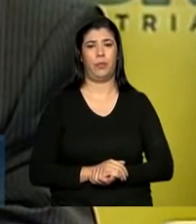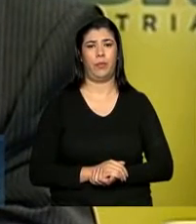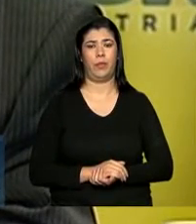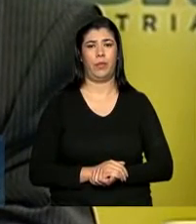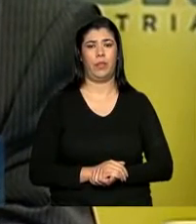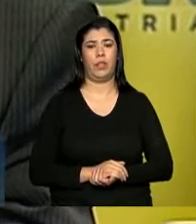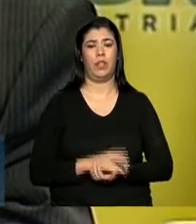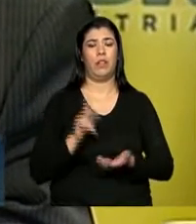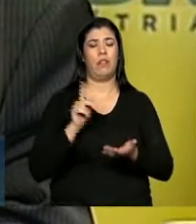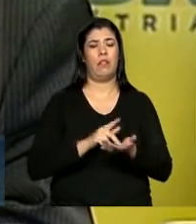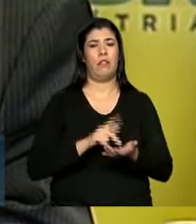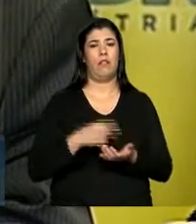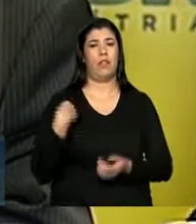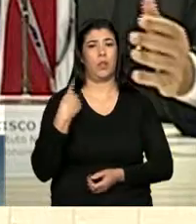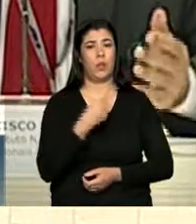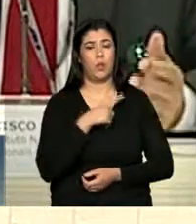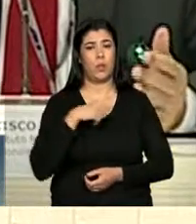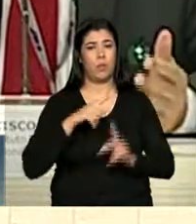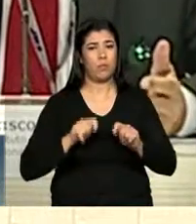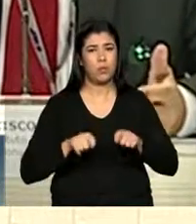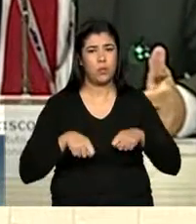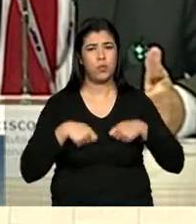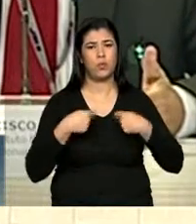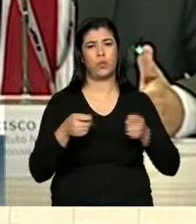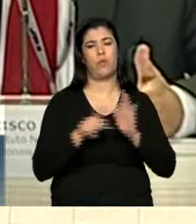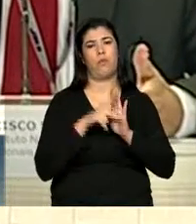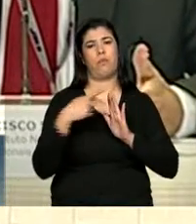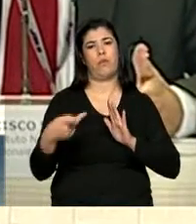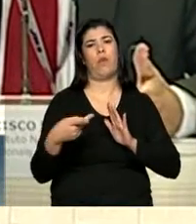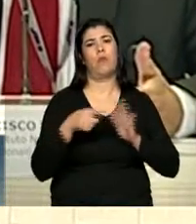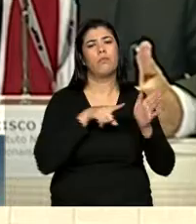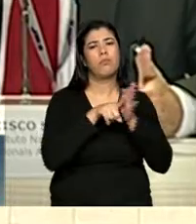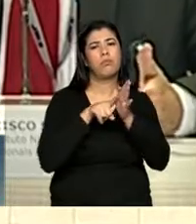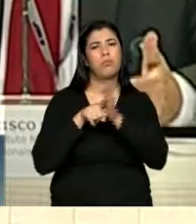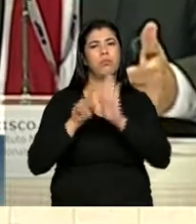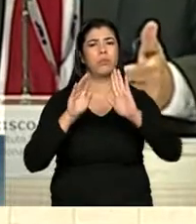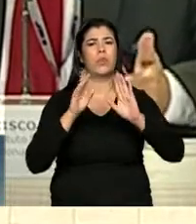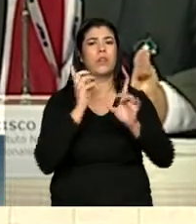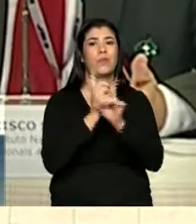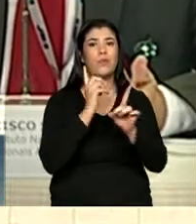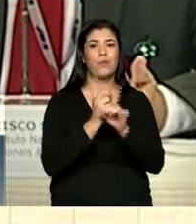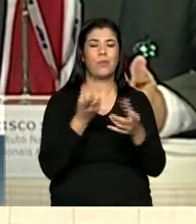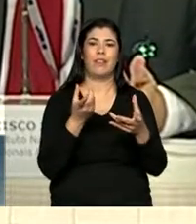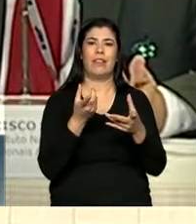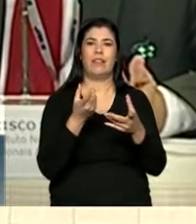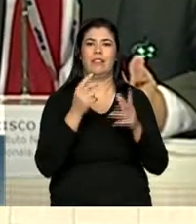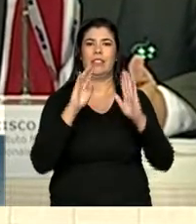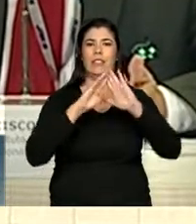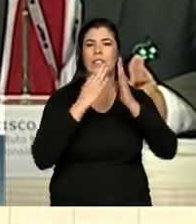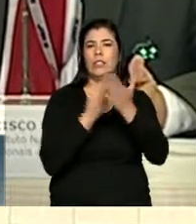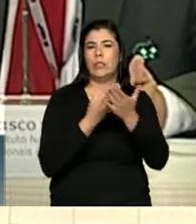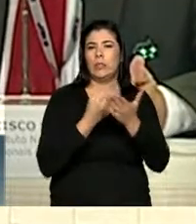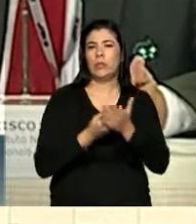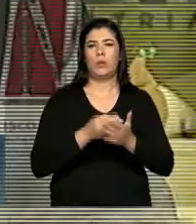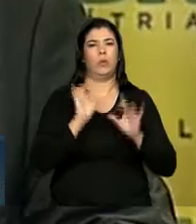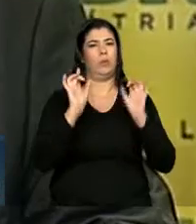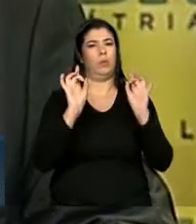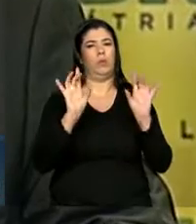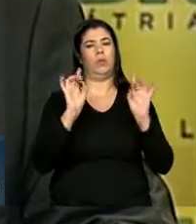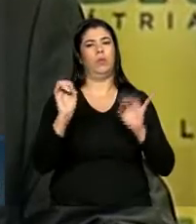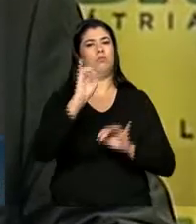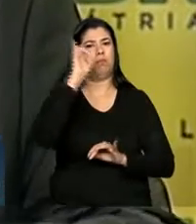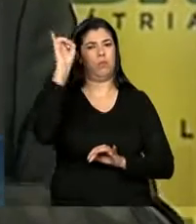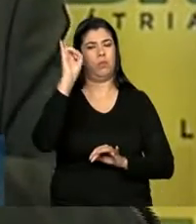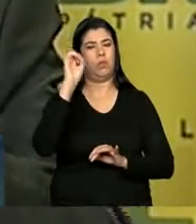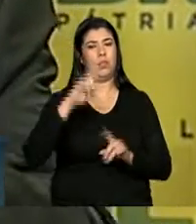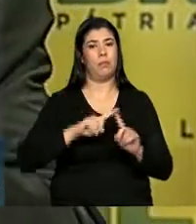Nós estamos em todo esse esforço descobrindo escolas exemplares. Embora o que está fora da escola ela marque